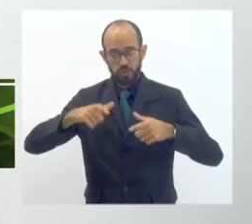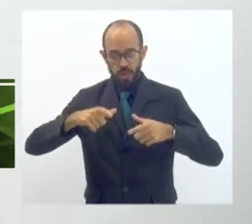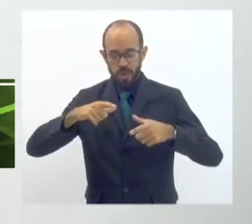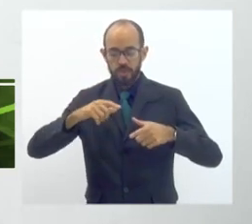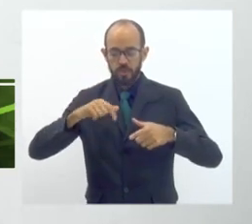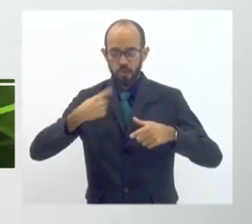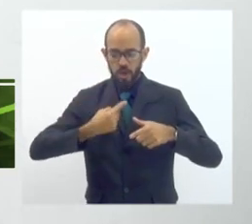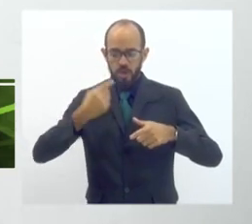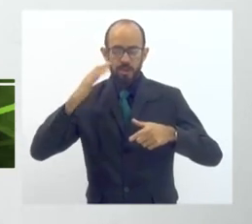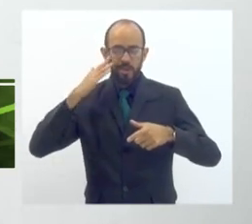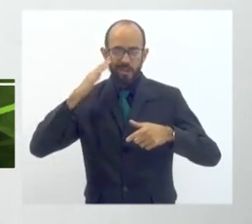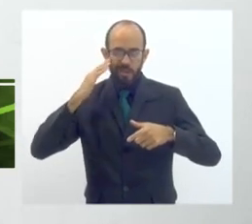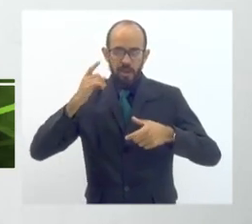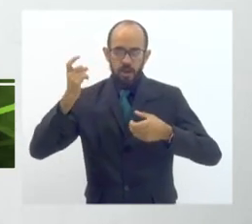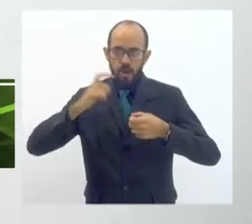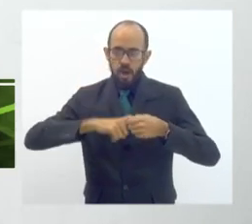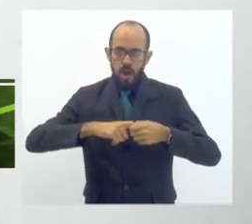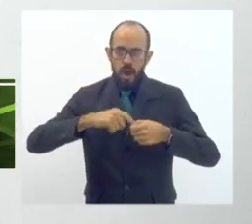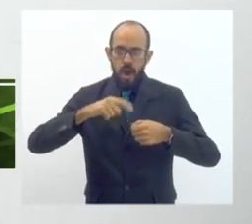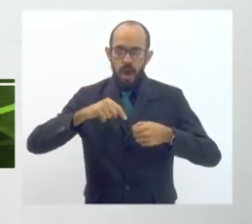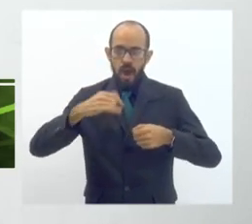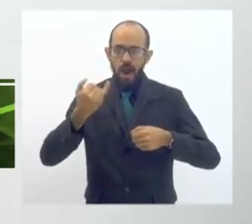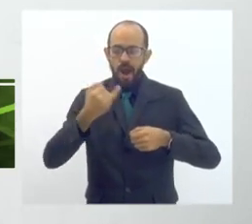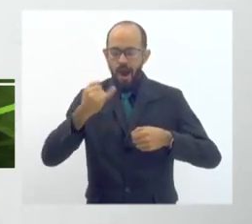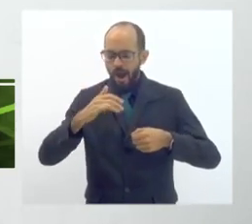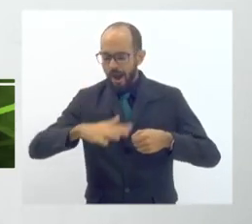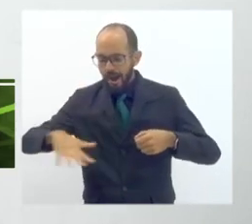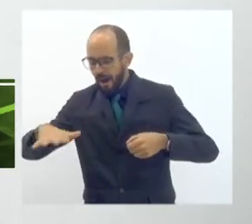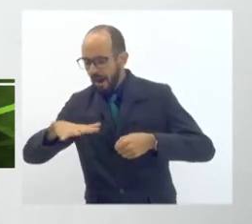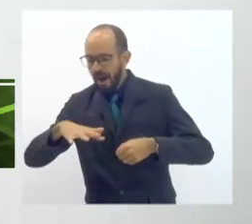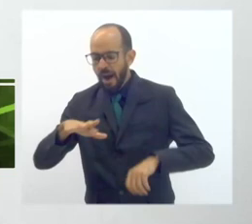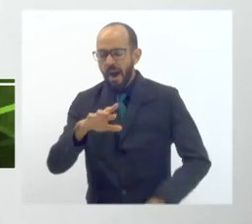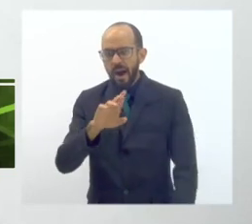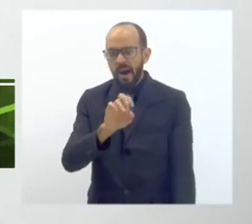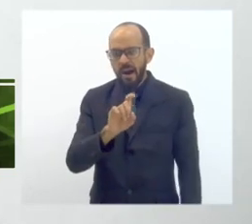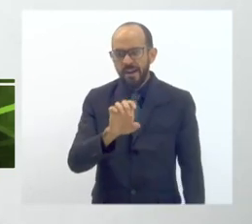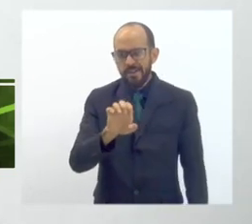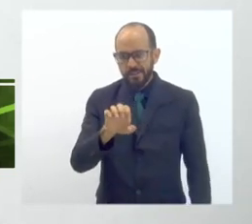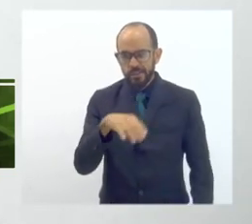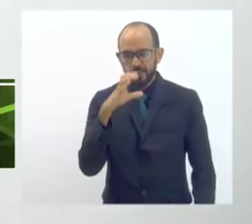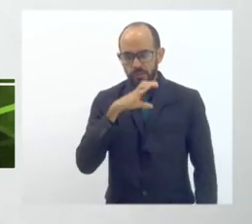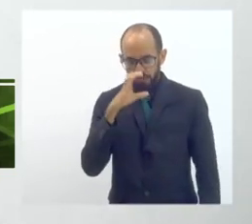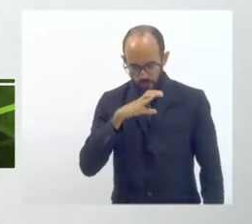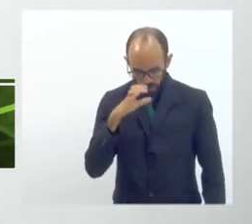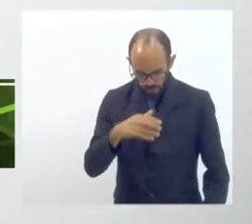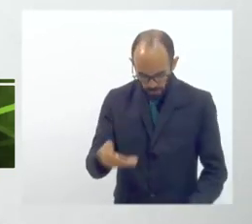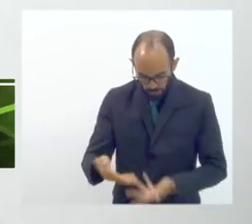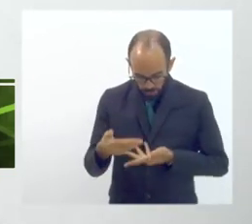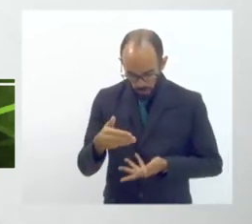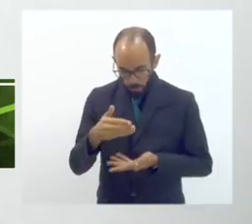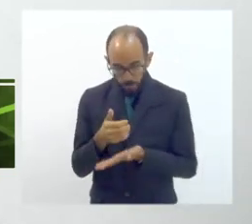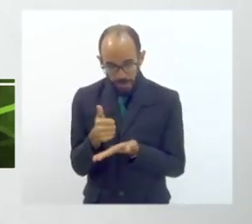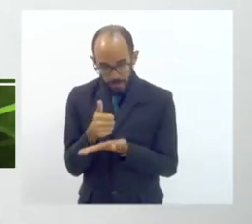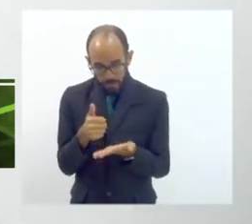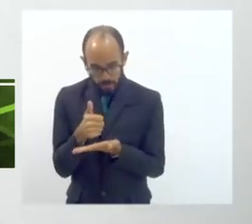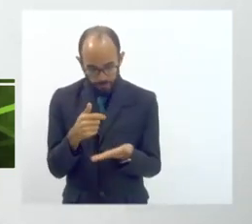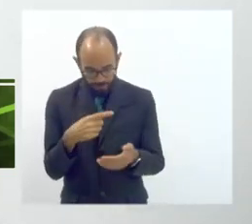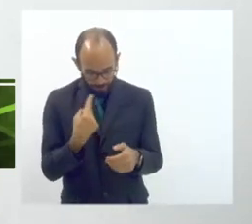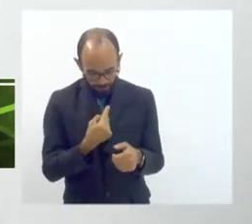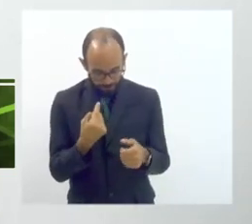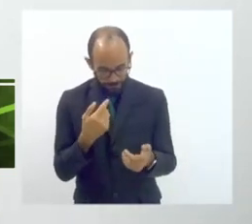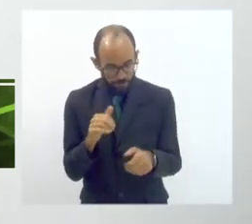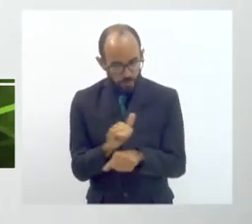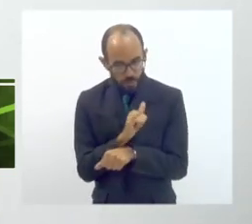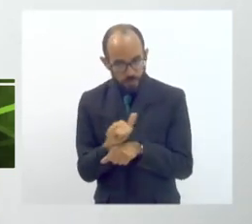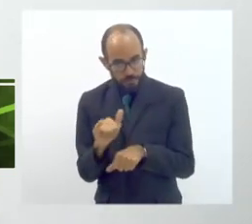consórcio é importante na regionalização das redes, né, tanto da RUI, da Rede de Urgência, Emergência e Atenção Básica. Nós vimos estudando, fazendo